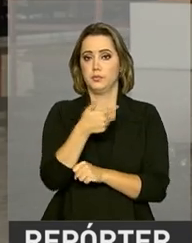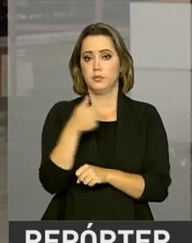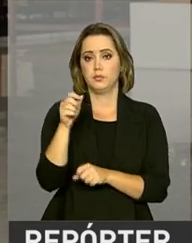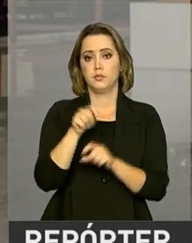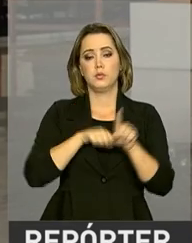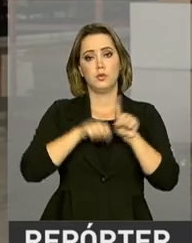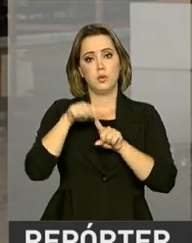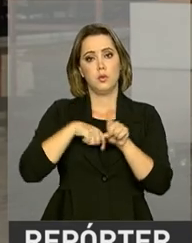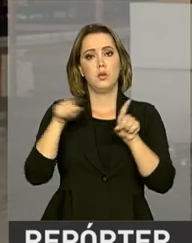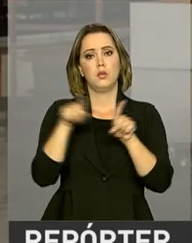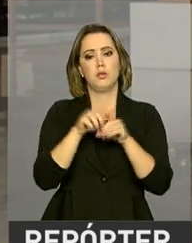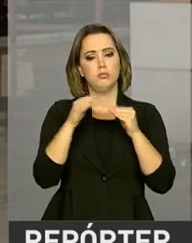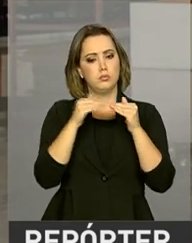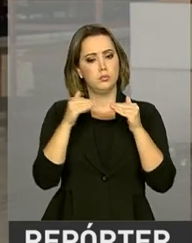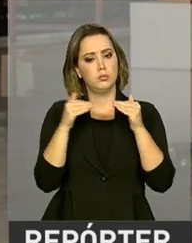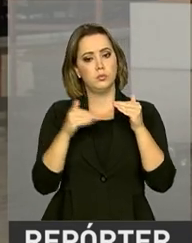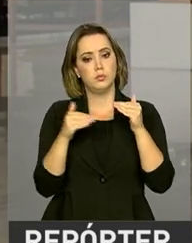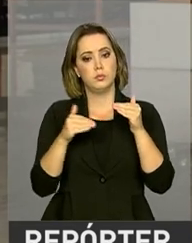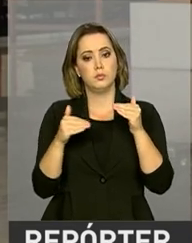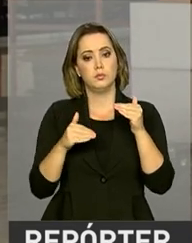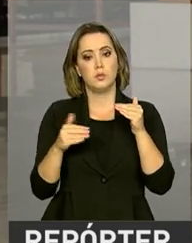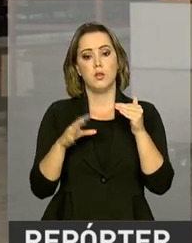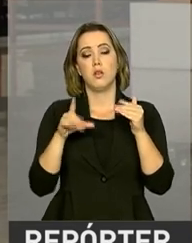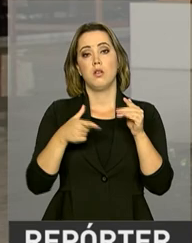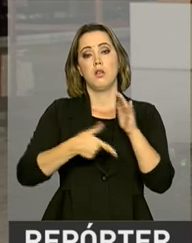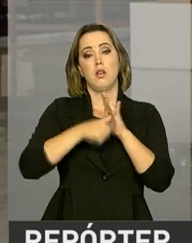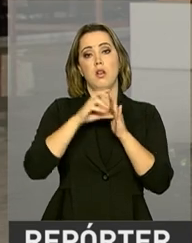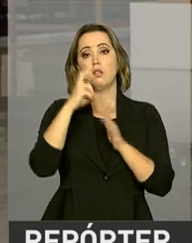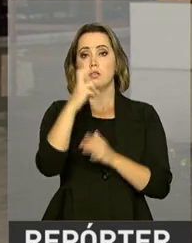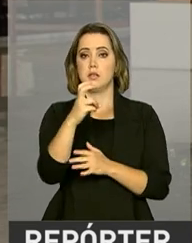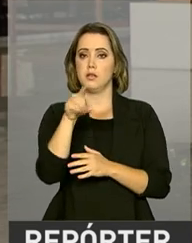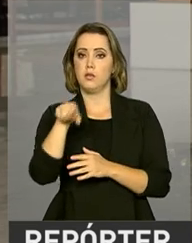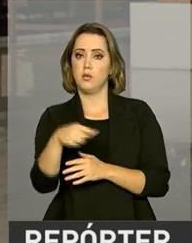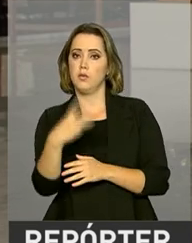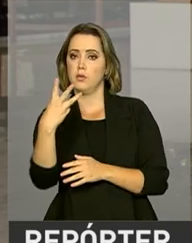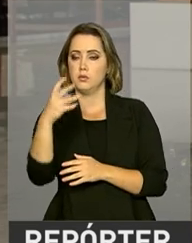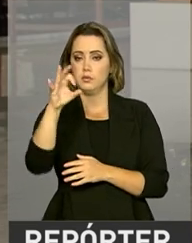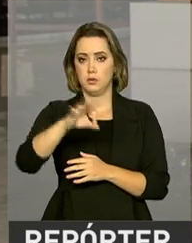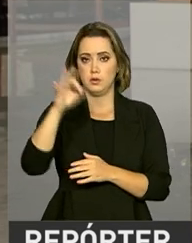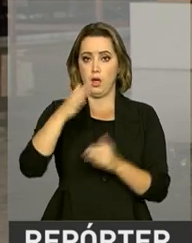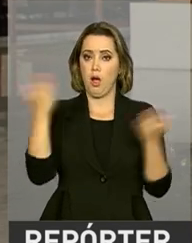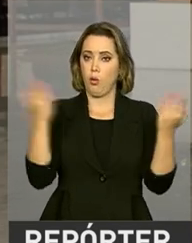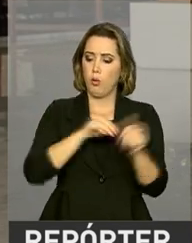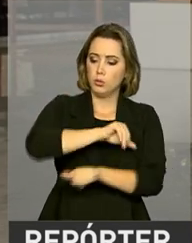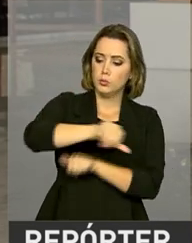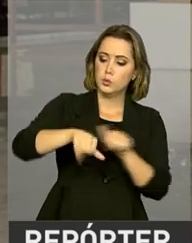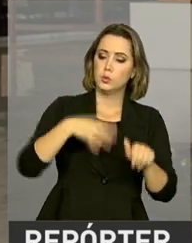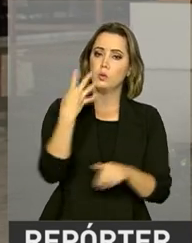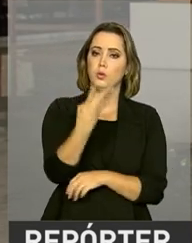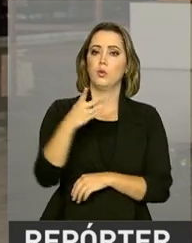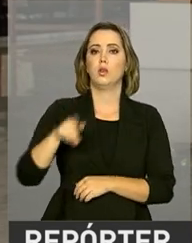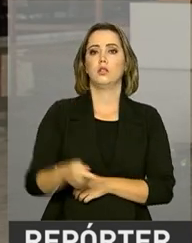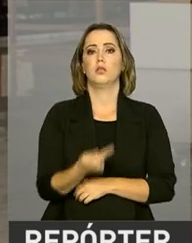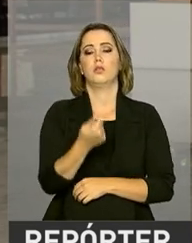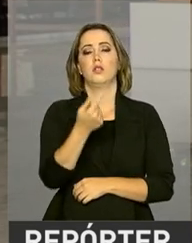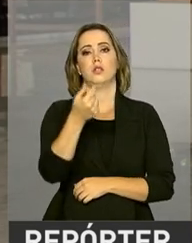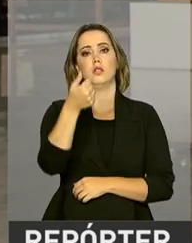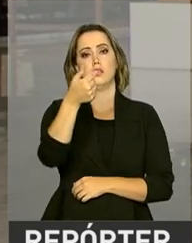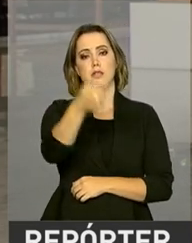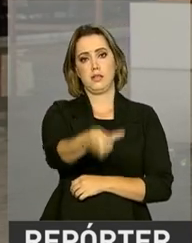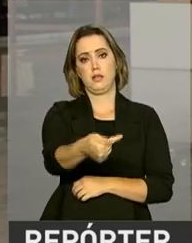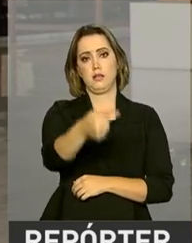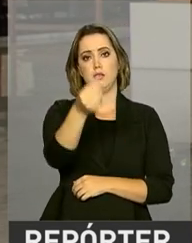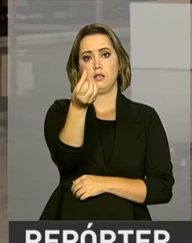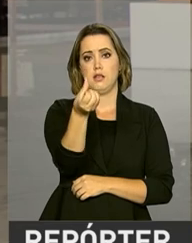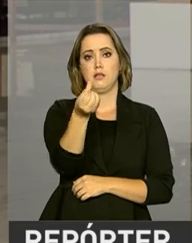também desacelerou passou de 5,35 por cento para 4,76 por cento